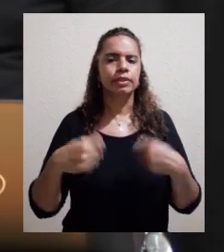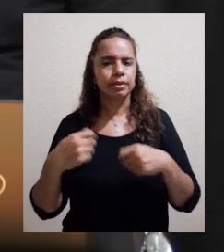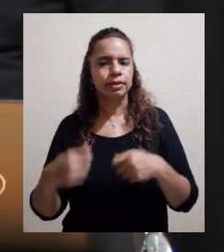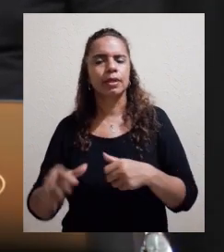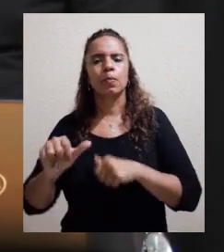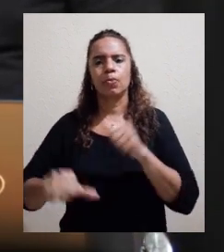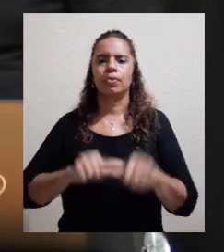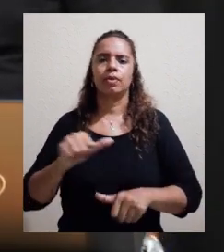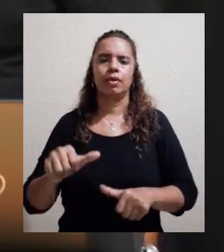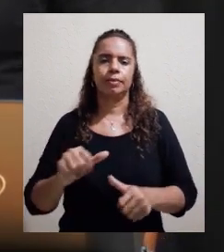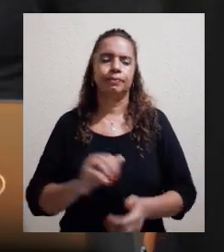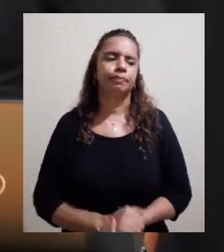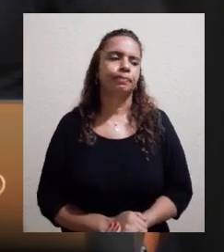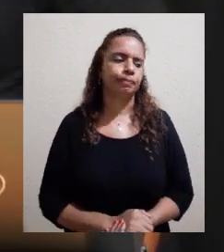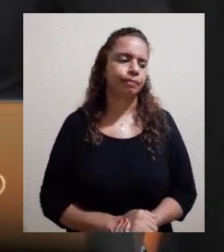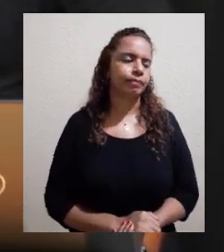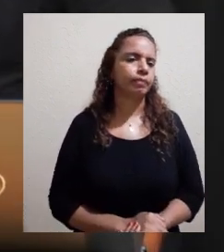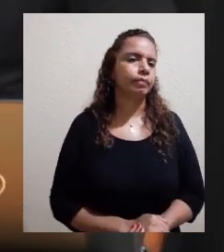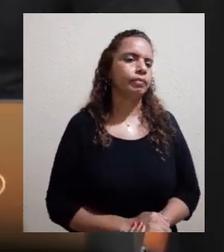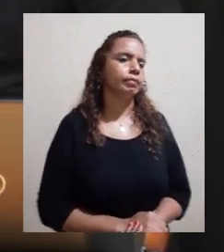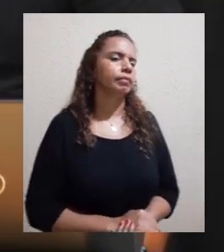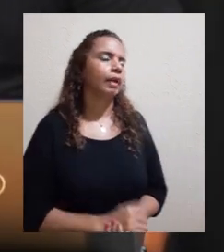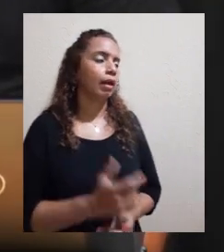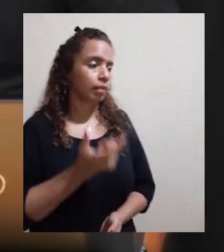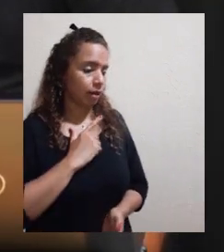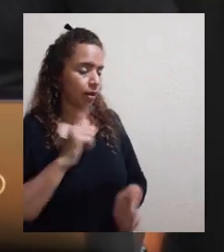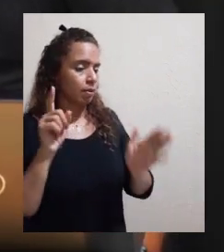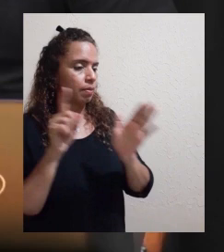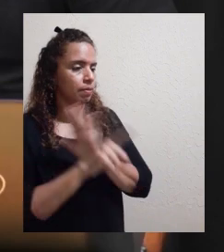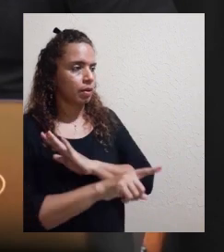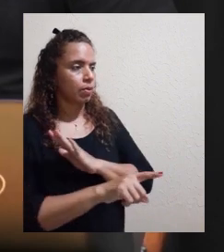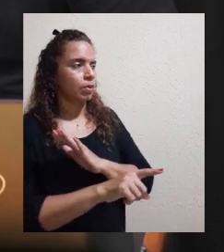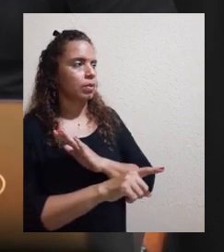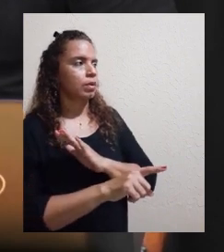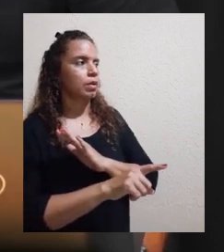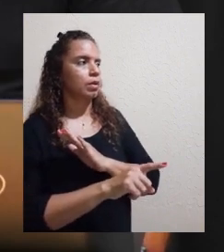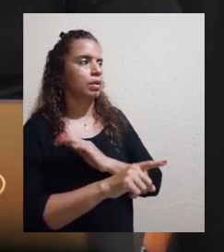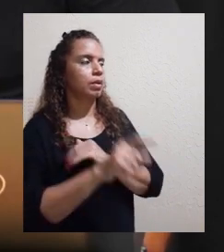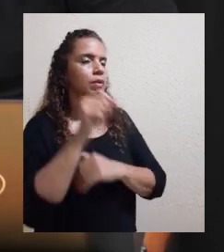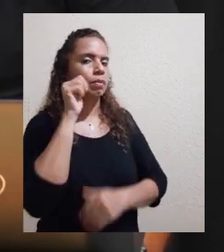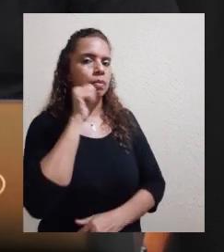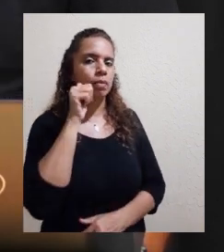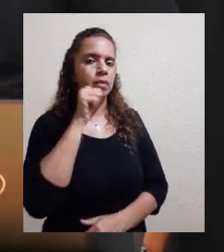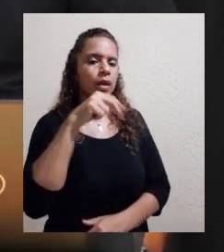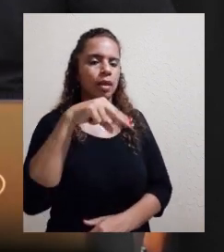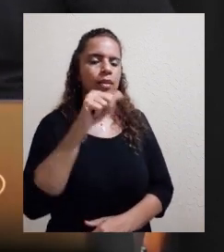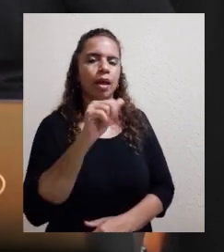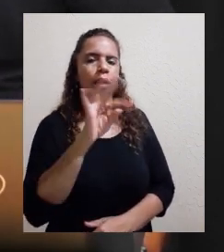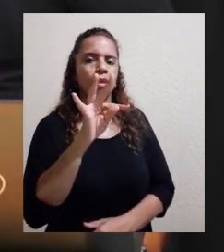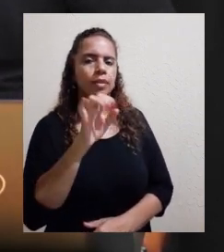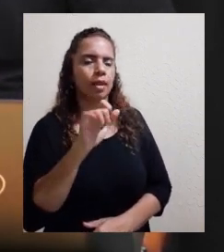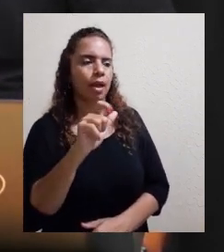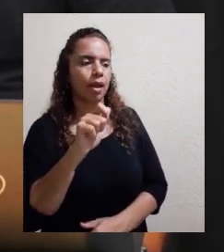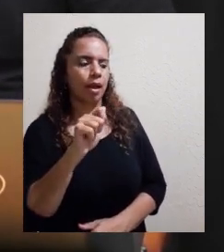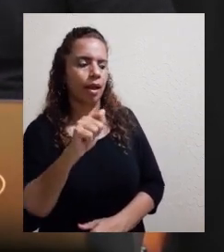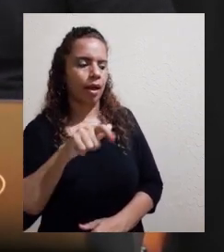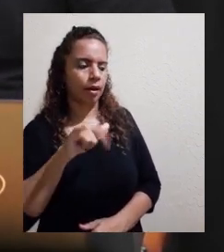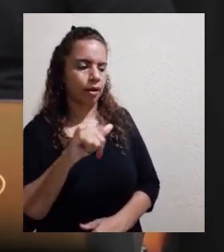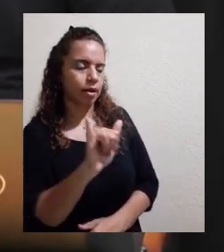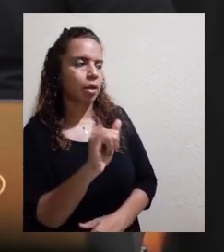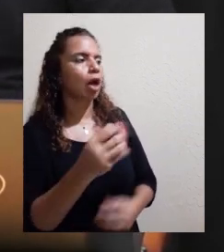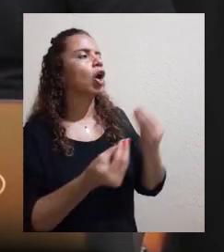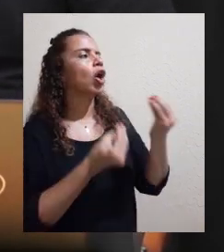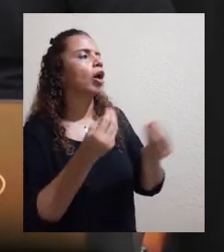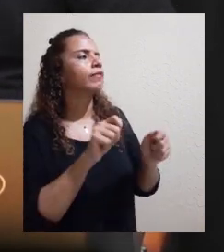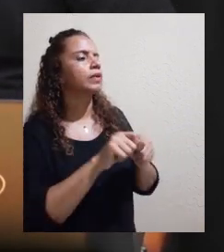né? Que tem uma pergunta da Nathalie Sena. Como proceder